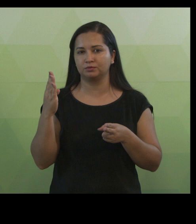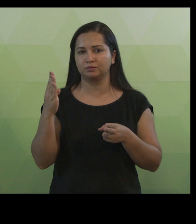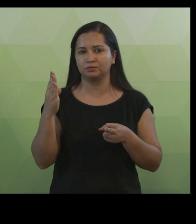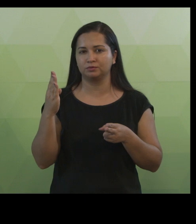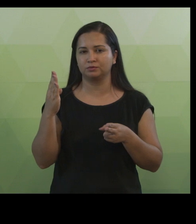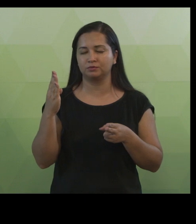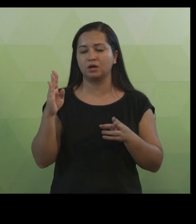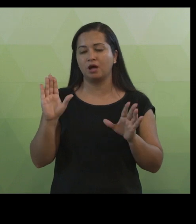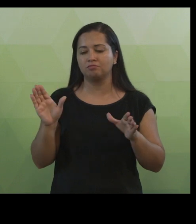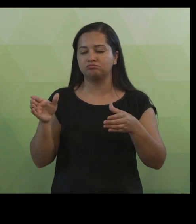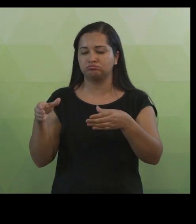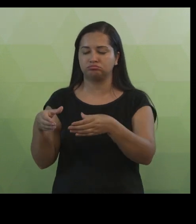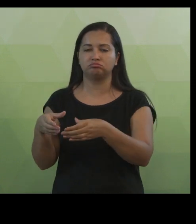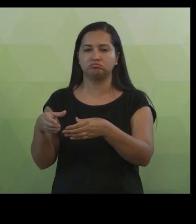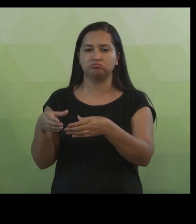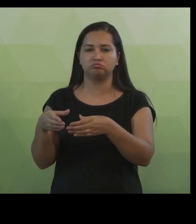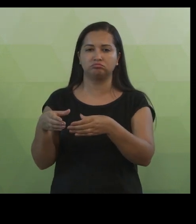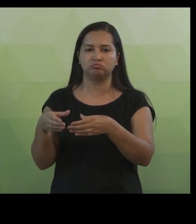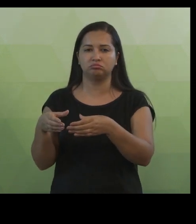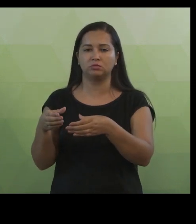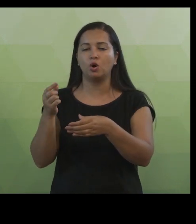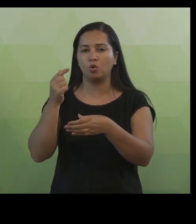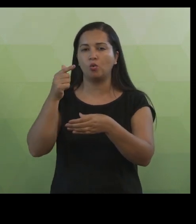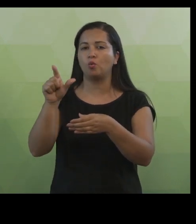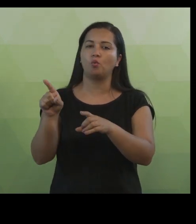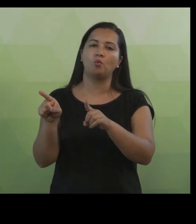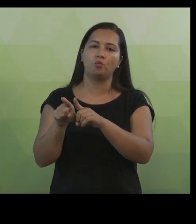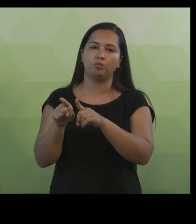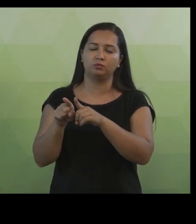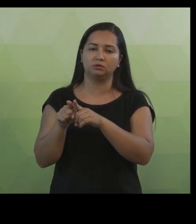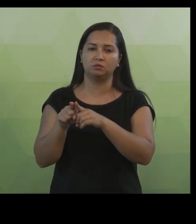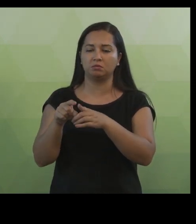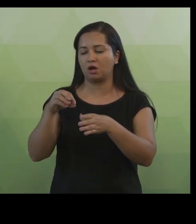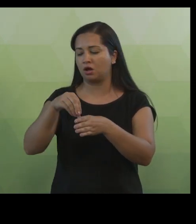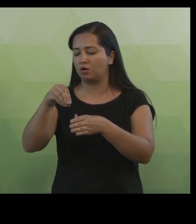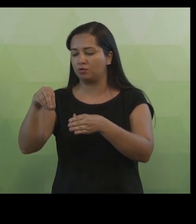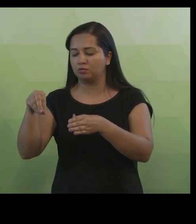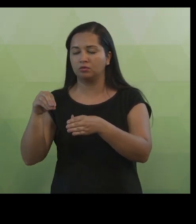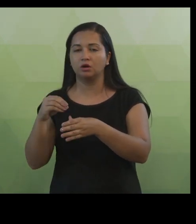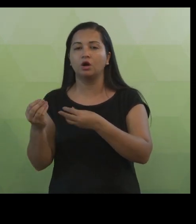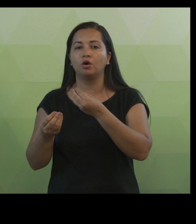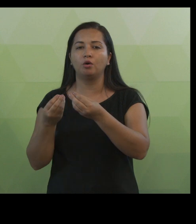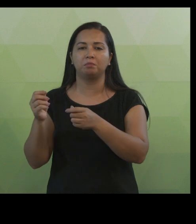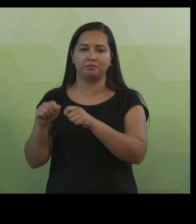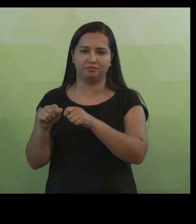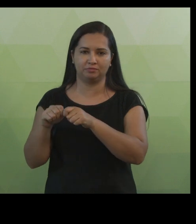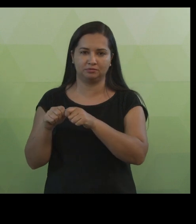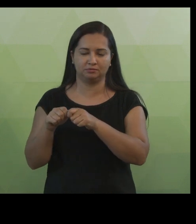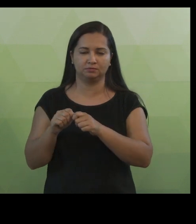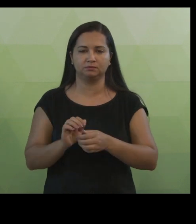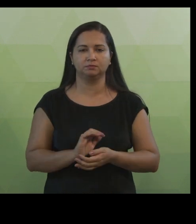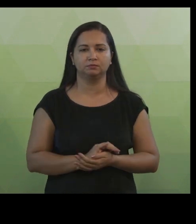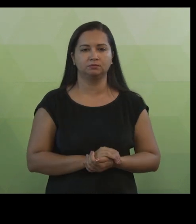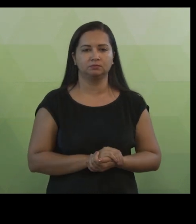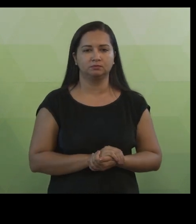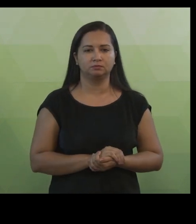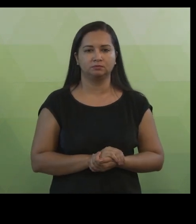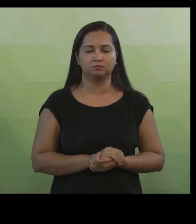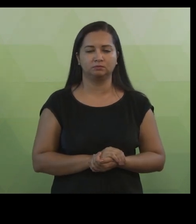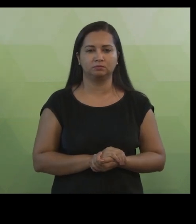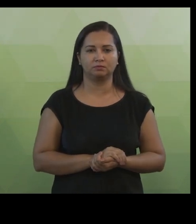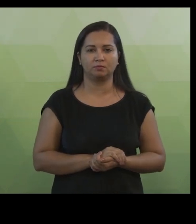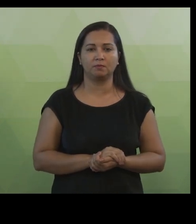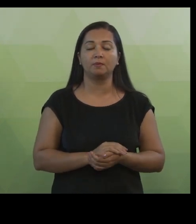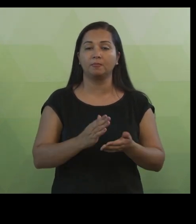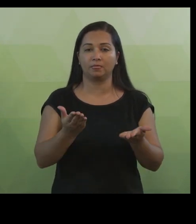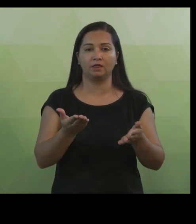essa chave que delimita o código e a gente consegue agrupar. Se for mais de um comando para a condição